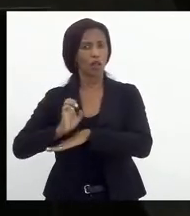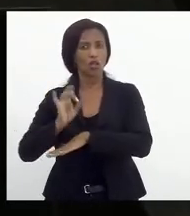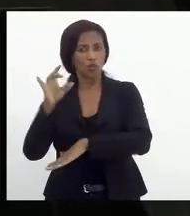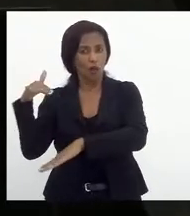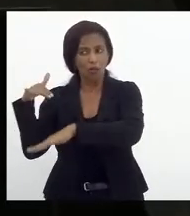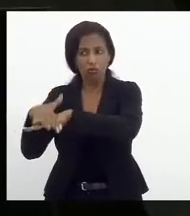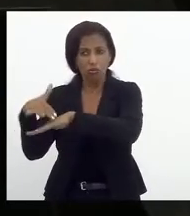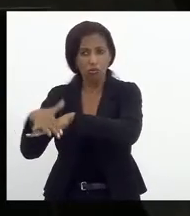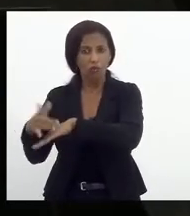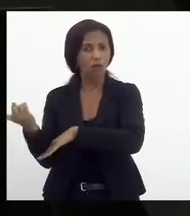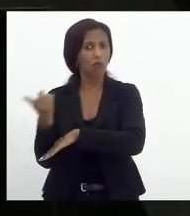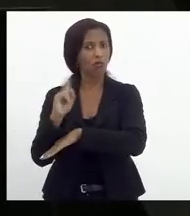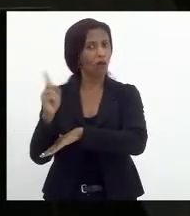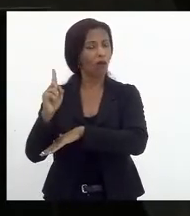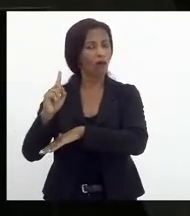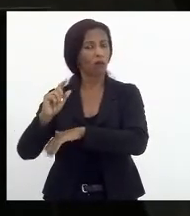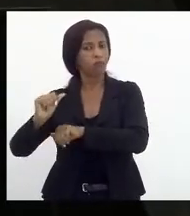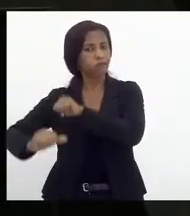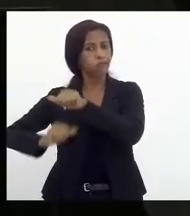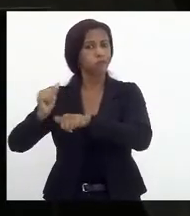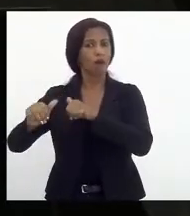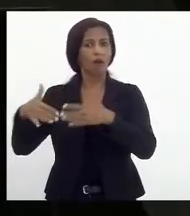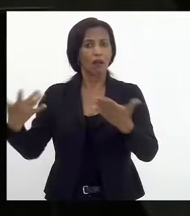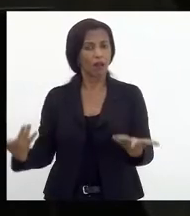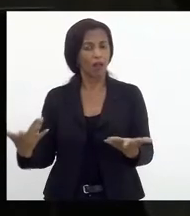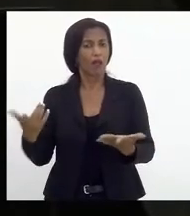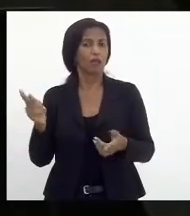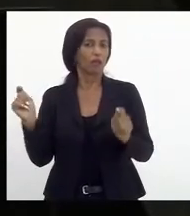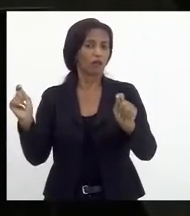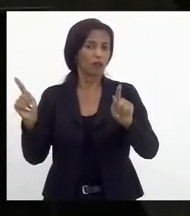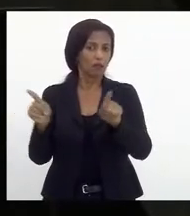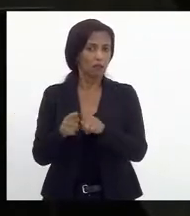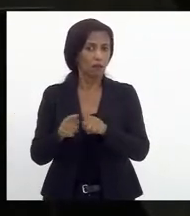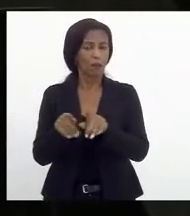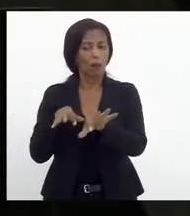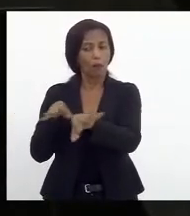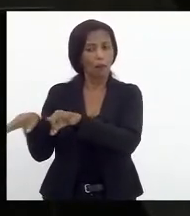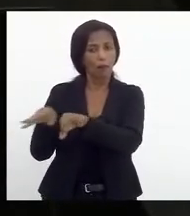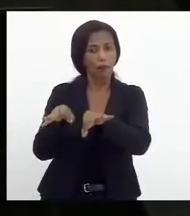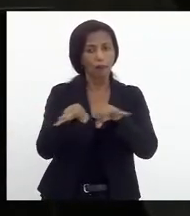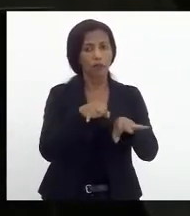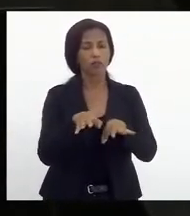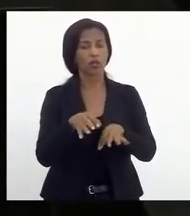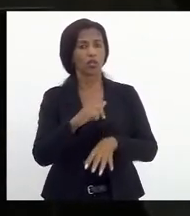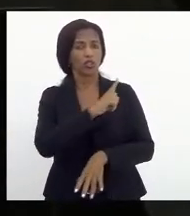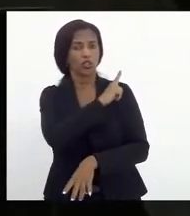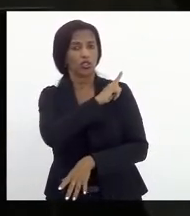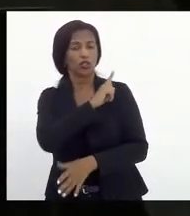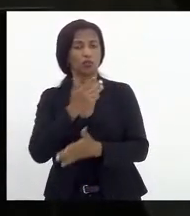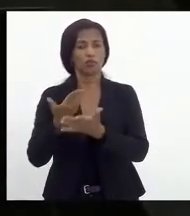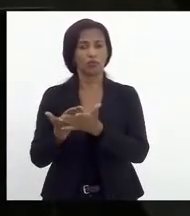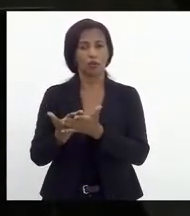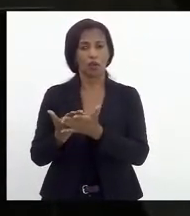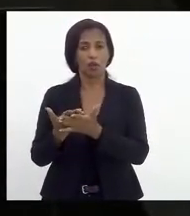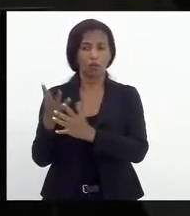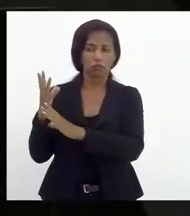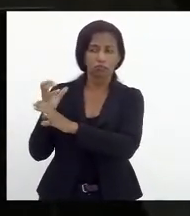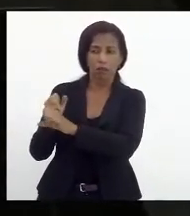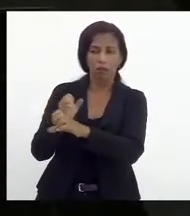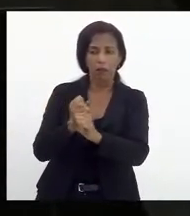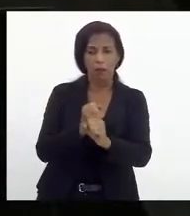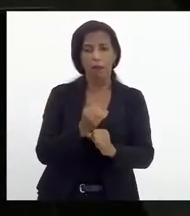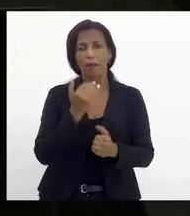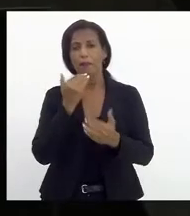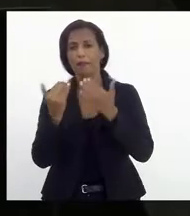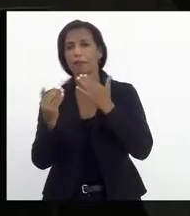noite. Não apenas no turno da noite. É claro que isso pressupõe um planejamento na gestão escolar, um levantamento da